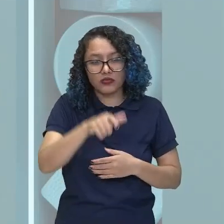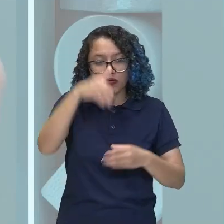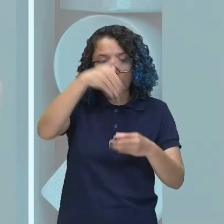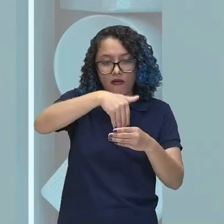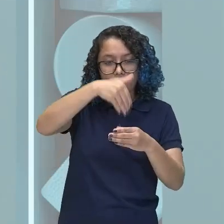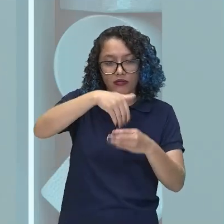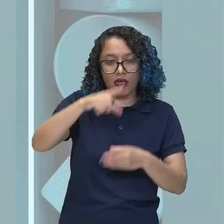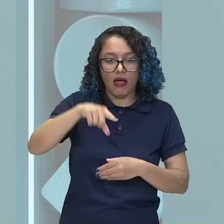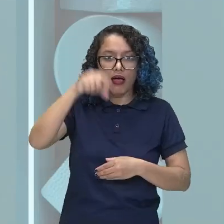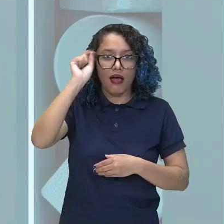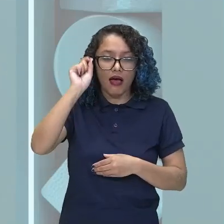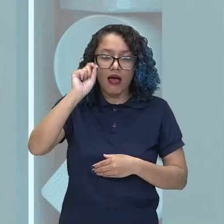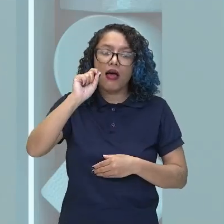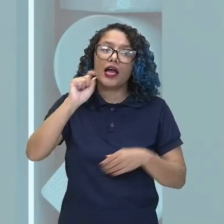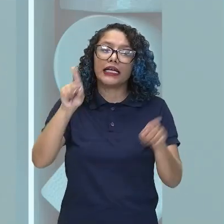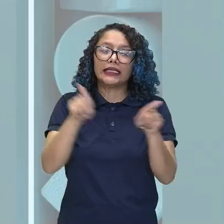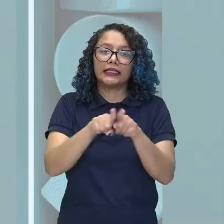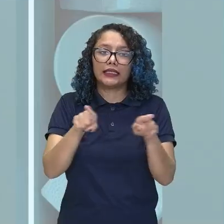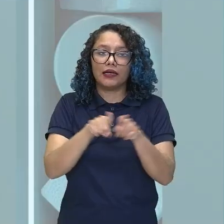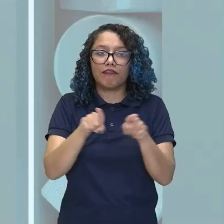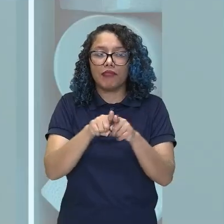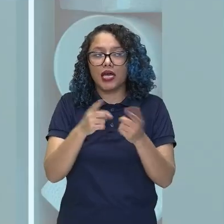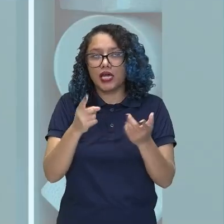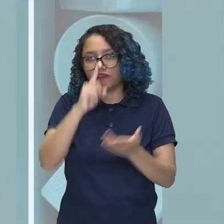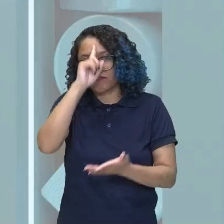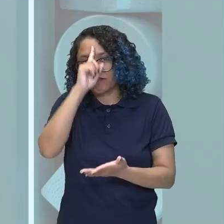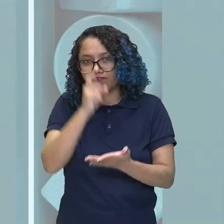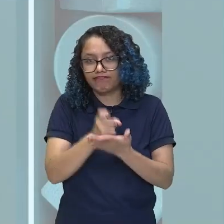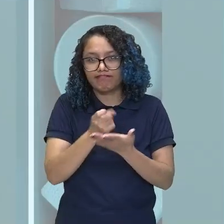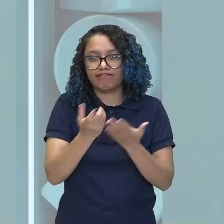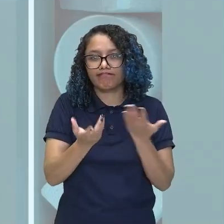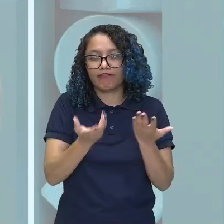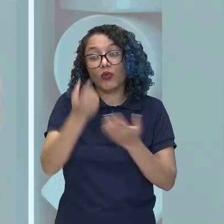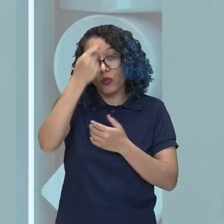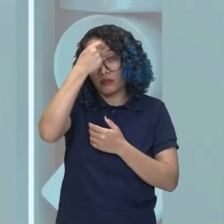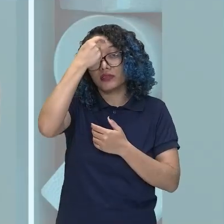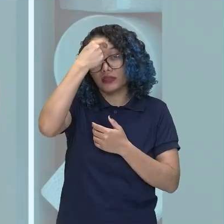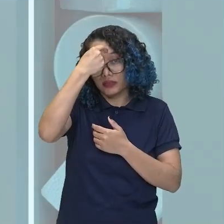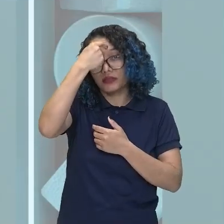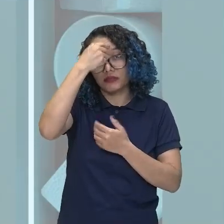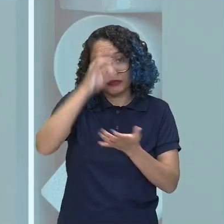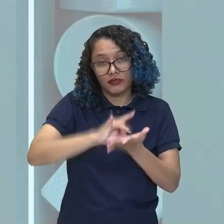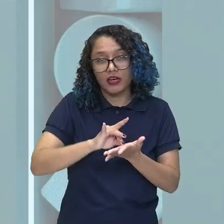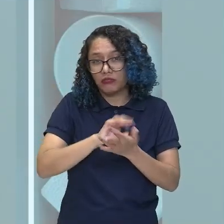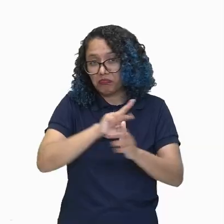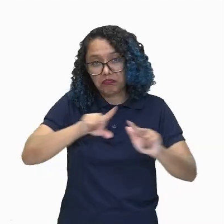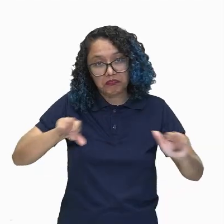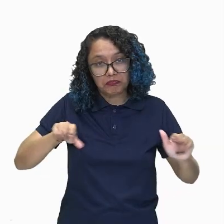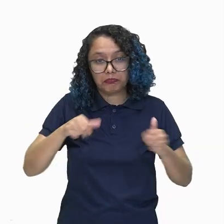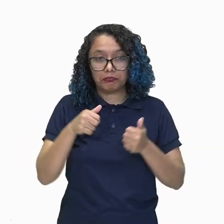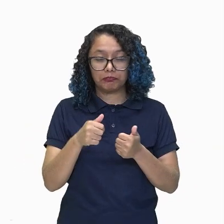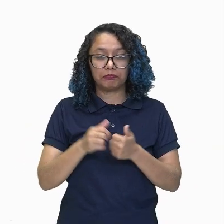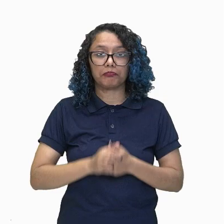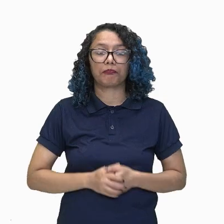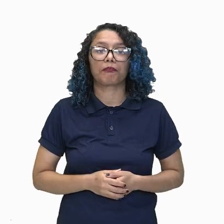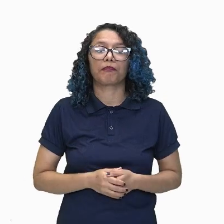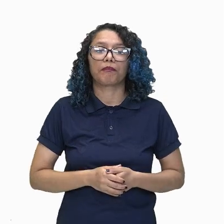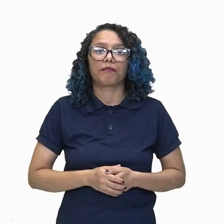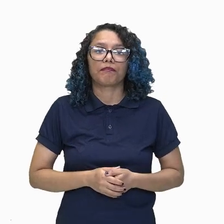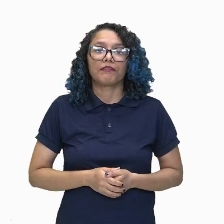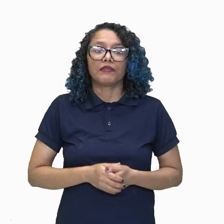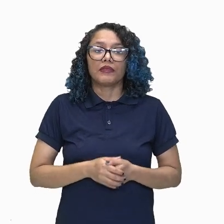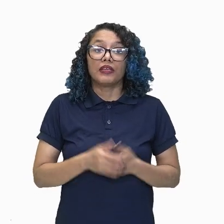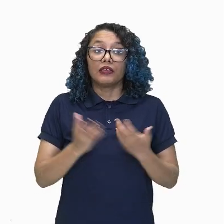né? Ou tomar decisões de forma mais consciente. Então, nós temos algumas